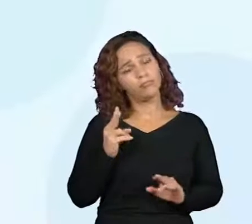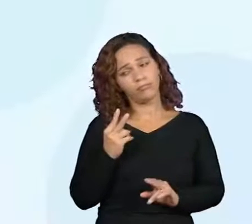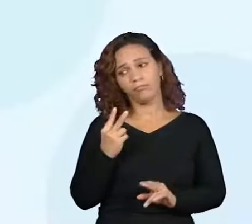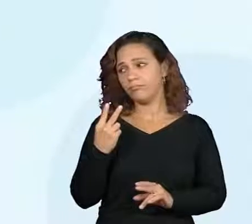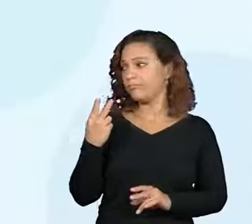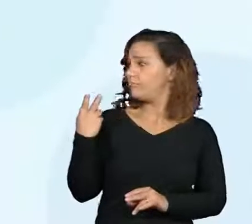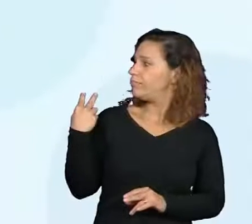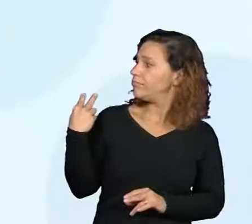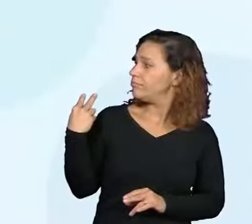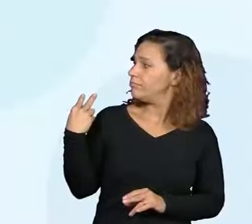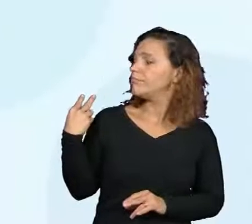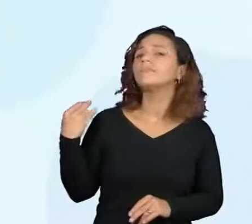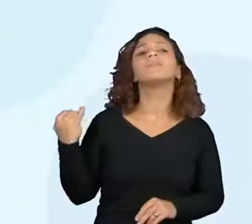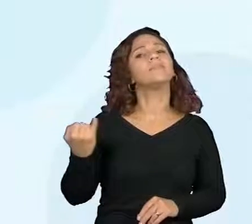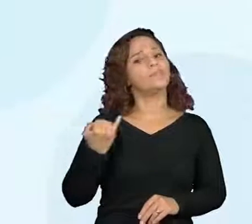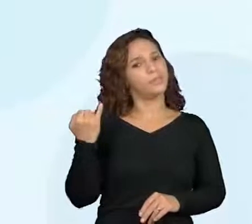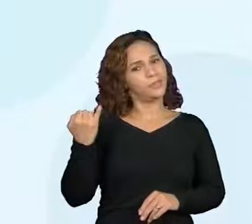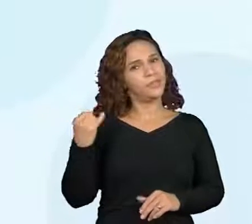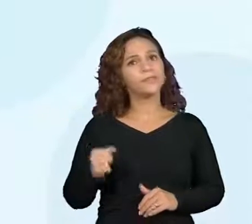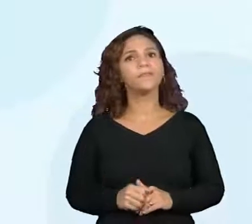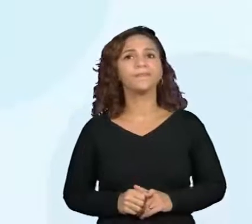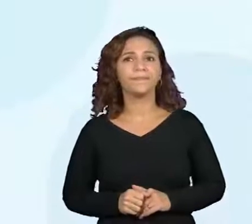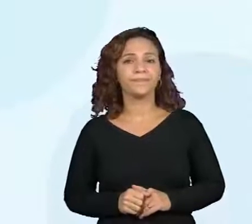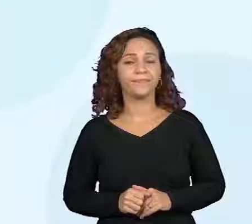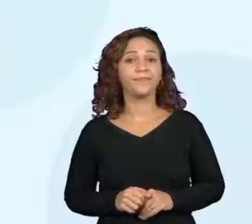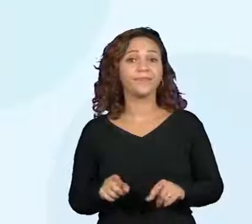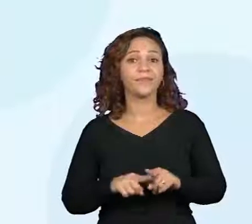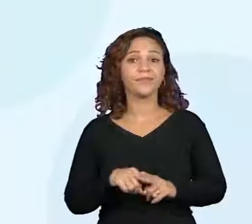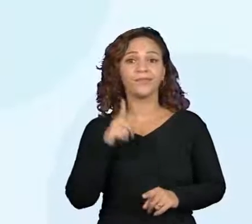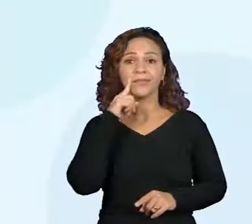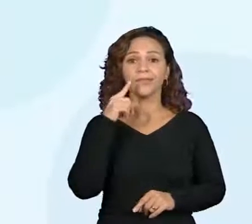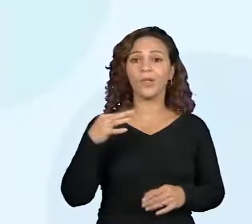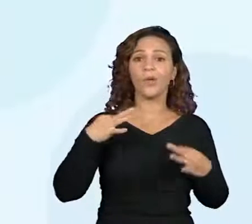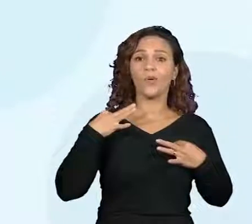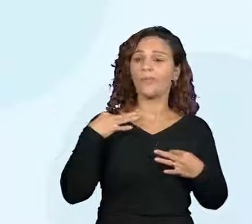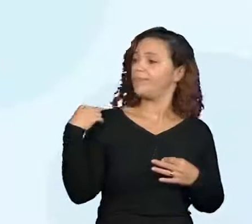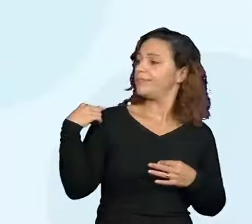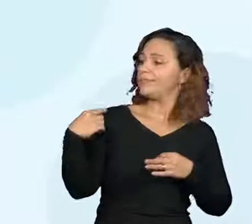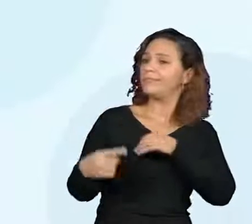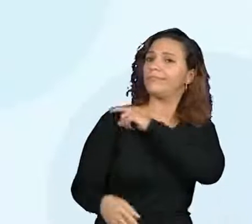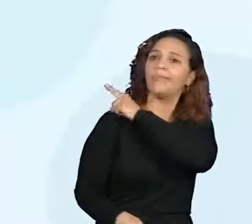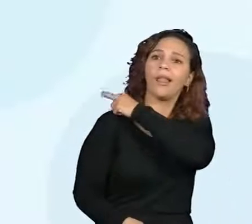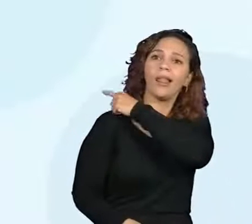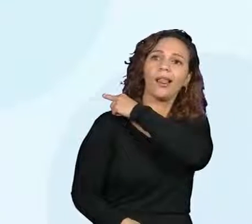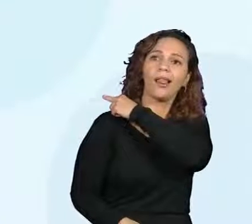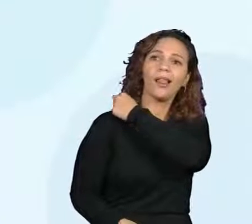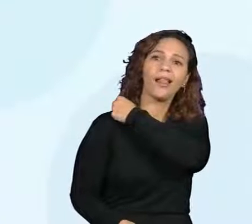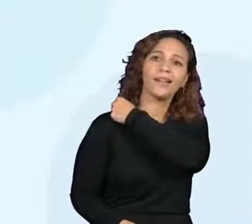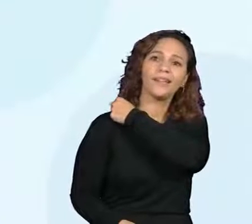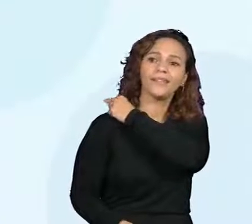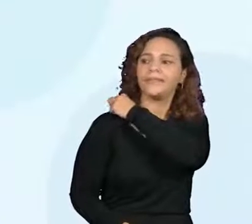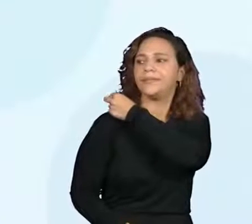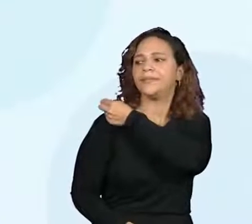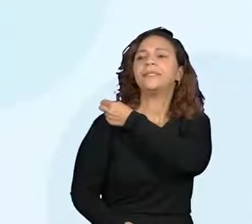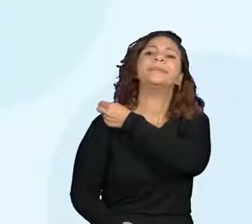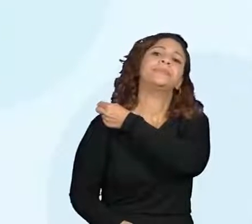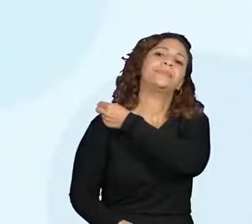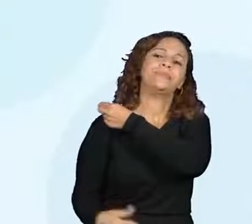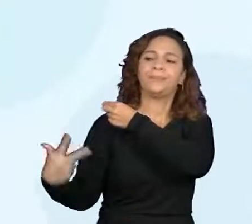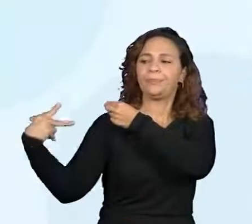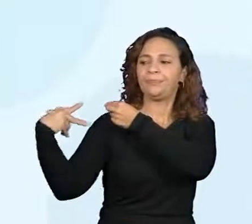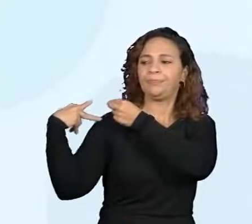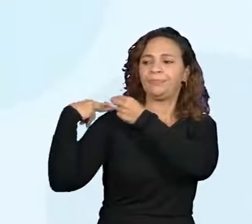trás e checar a etiqueta marota que insiste em ficar para fora